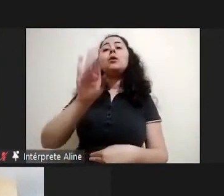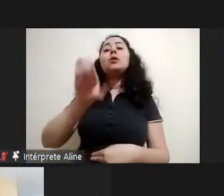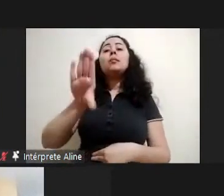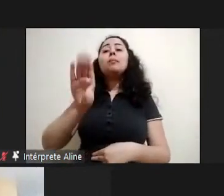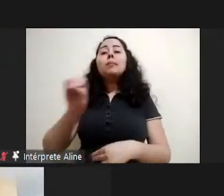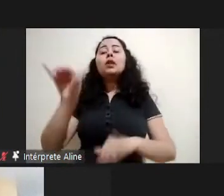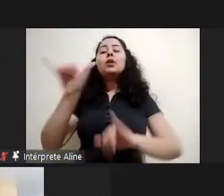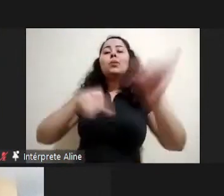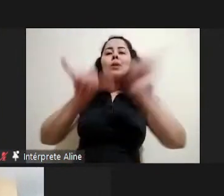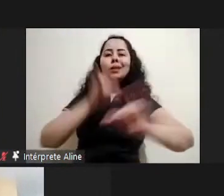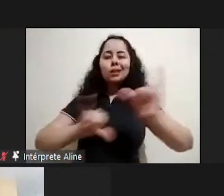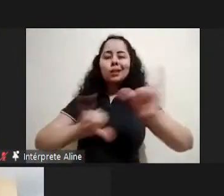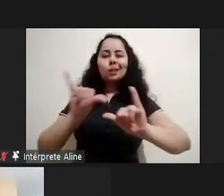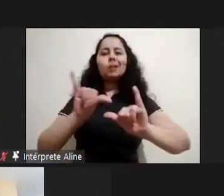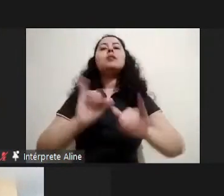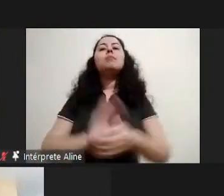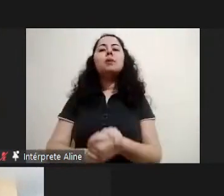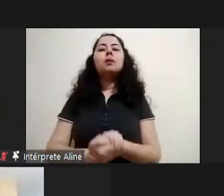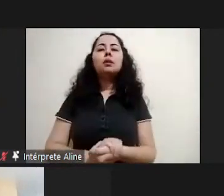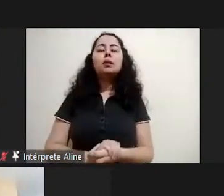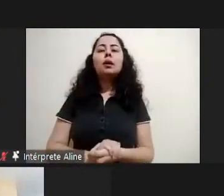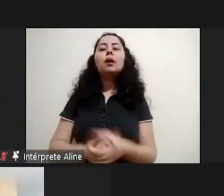de graduação em medicina à época,